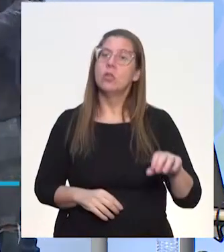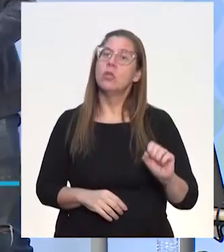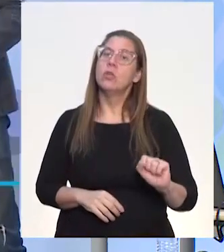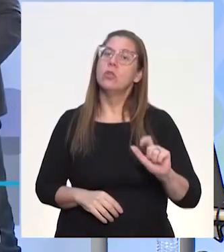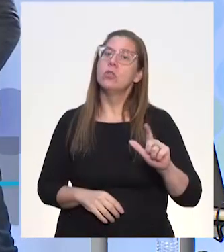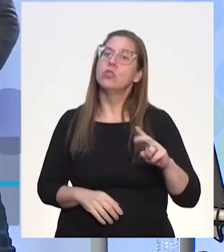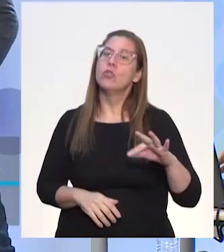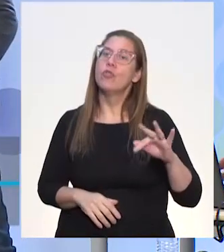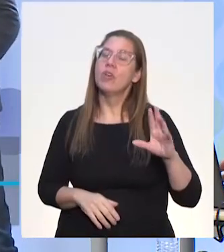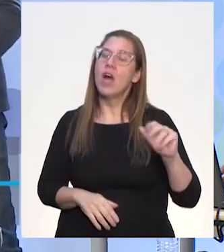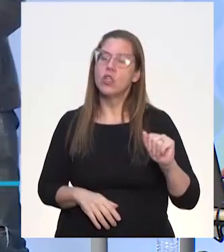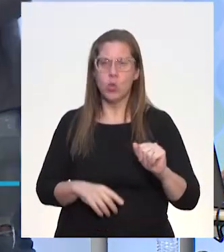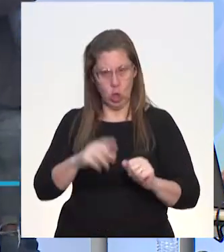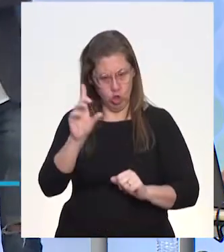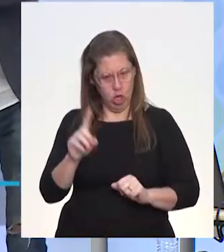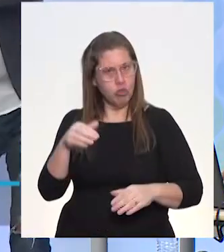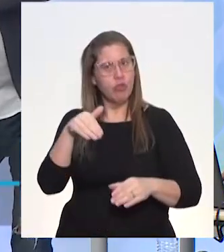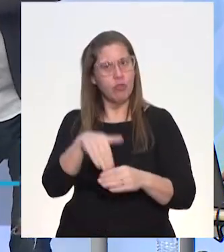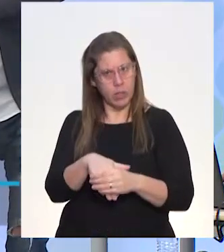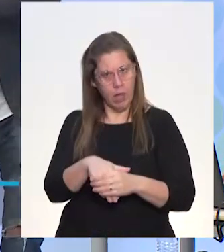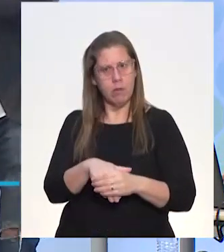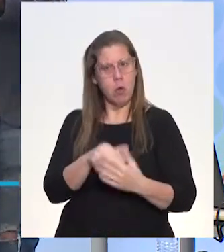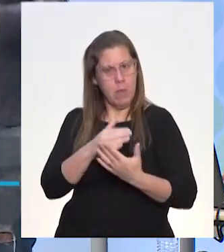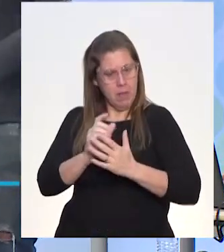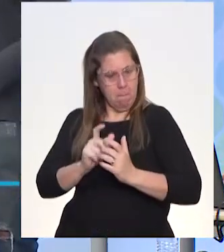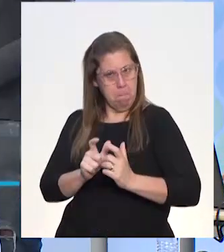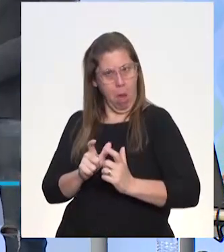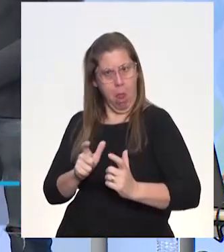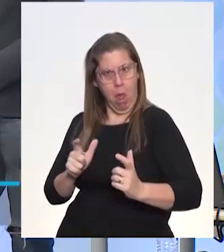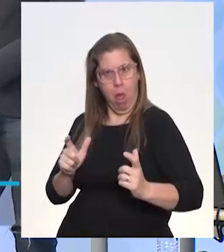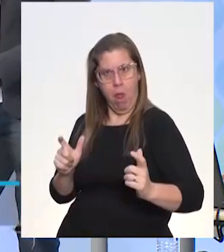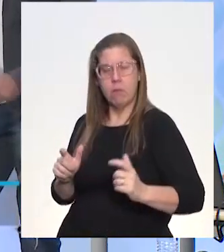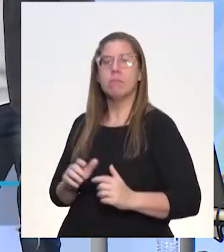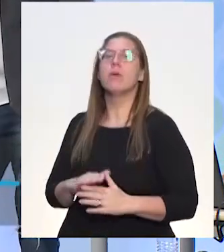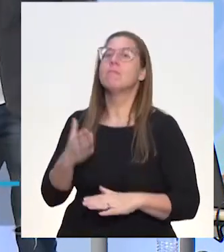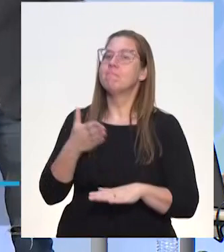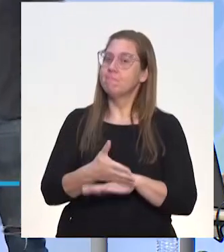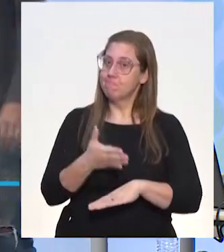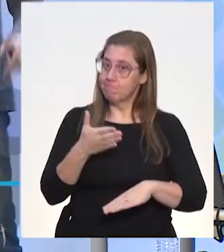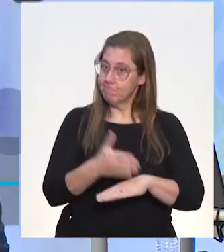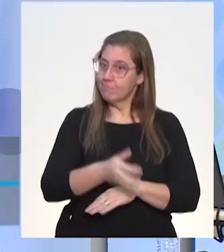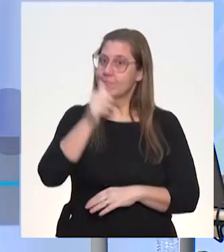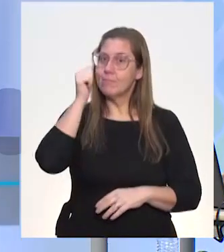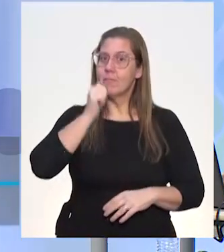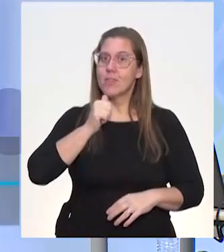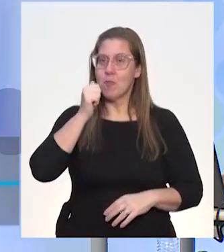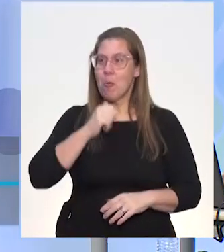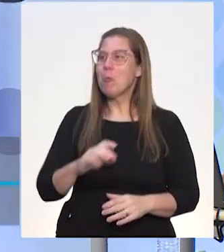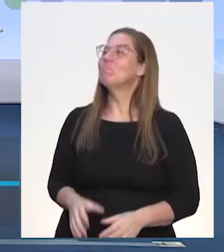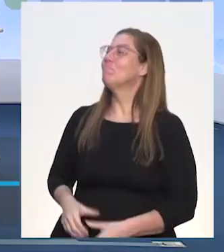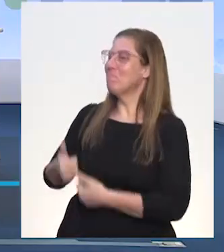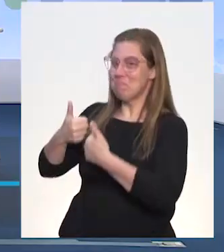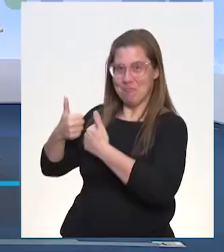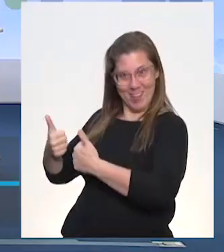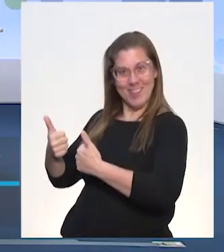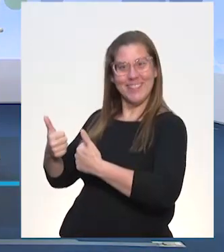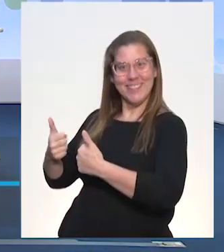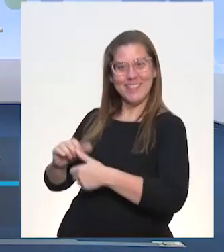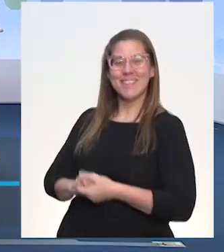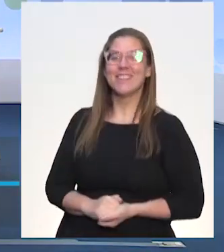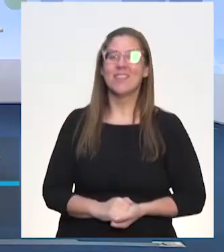o direito ao voto, vai ganhar uma amplitude bem maior com a participação feminina. Bacana isso, né, Tiagão? O que você